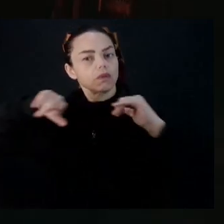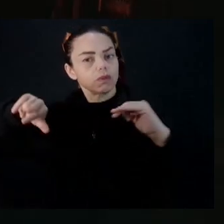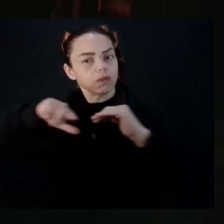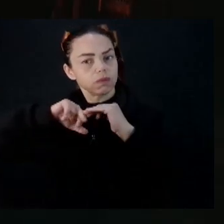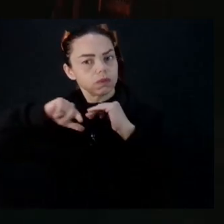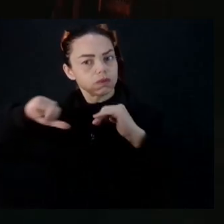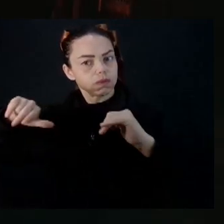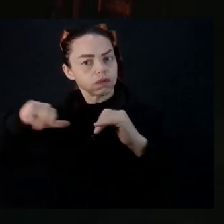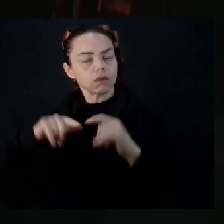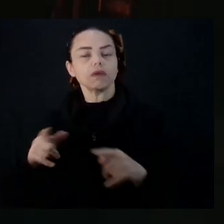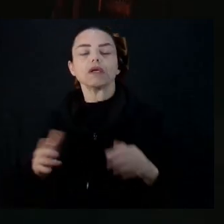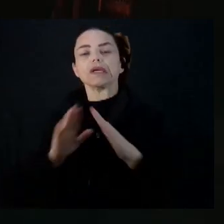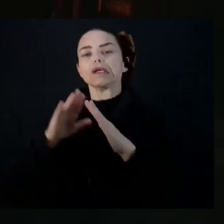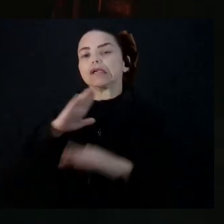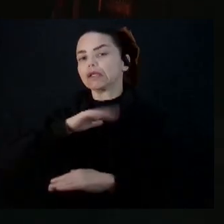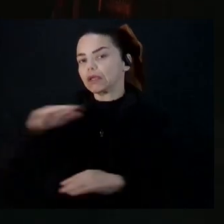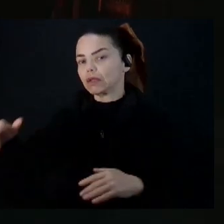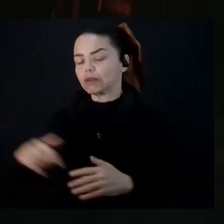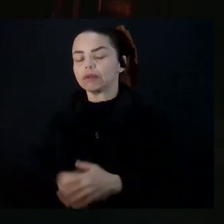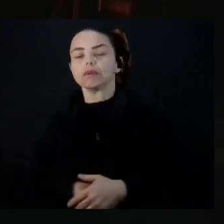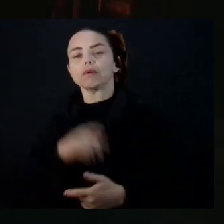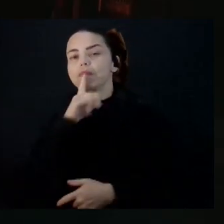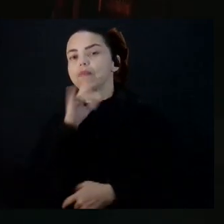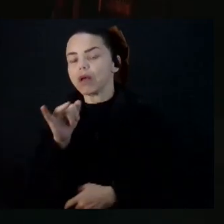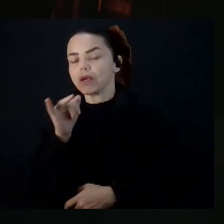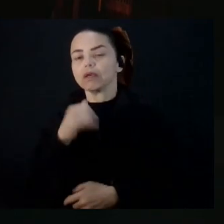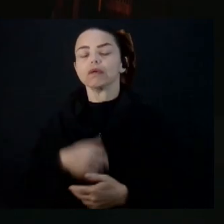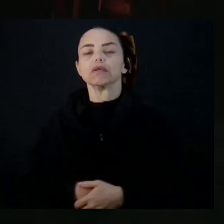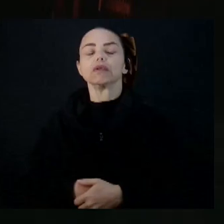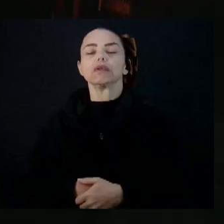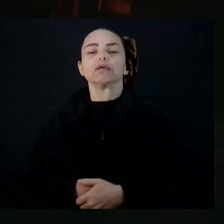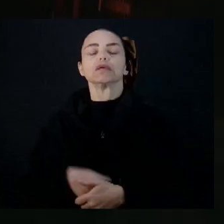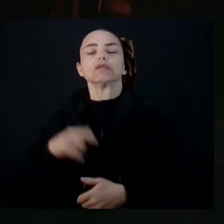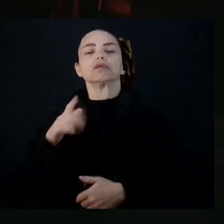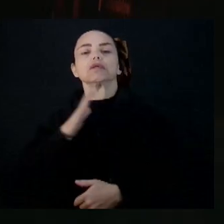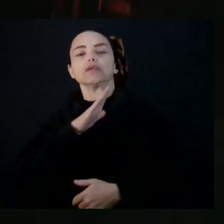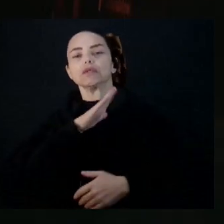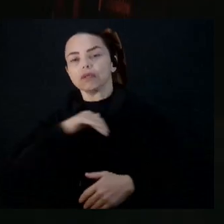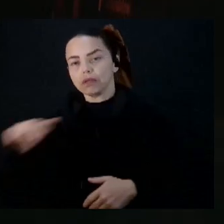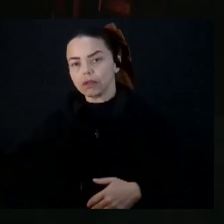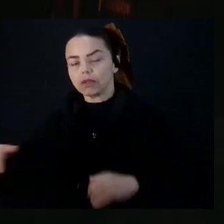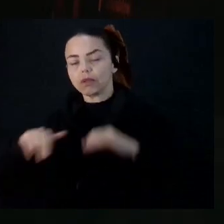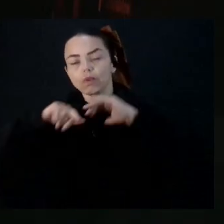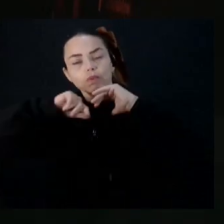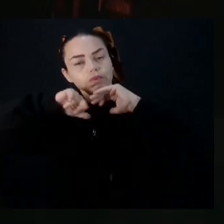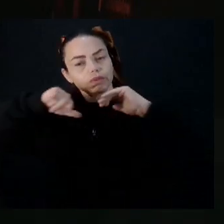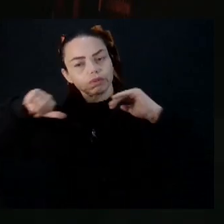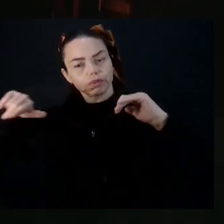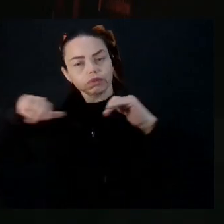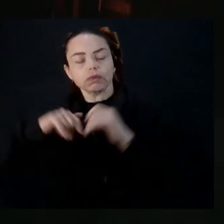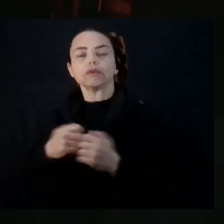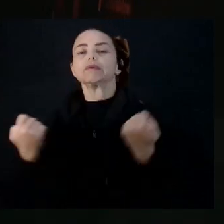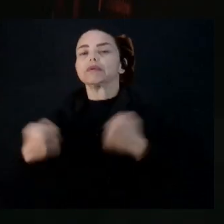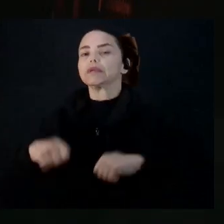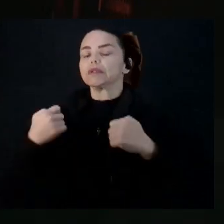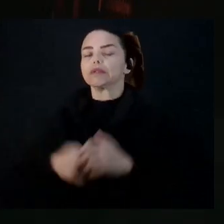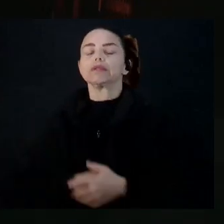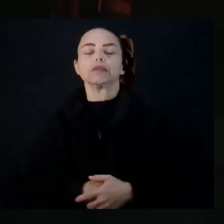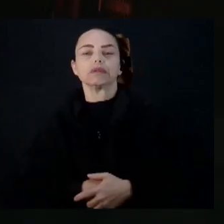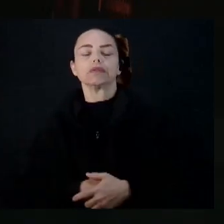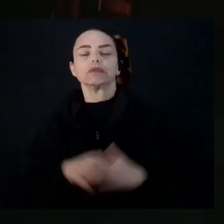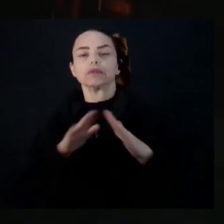Tâmara, os pais de crianças neurodivergentes, eles precisam e necessitam de uma escola que